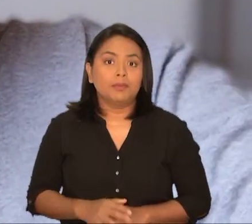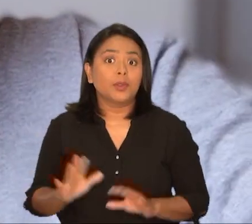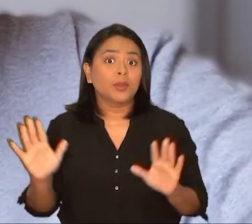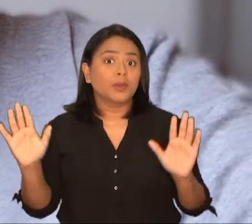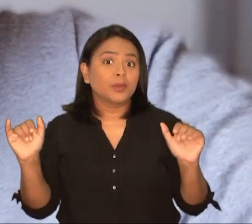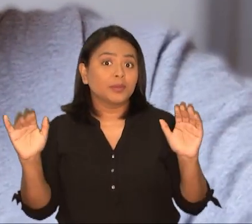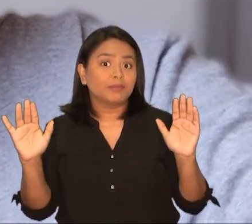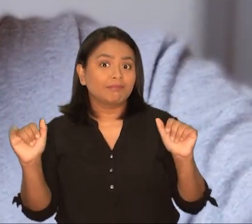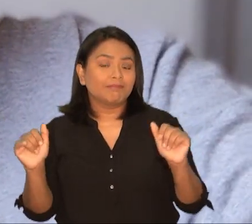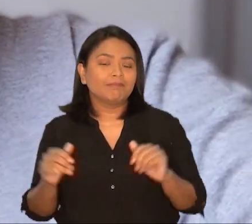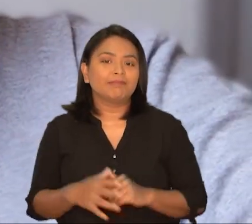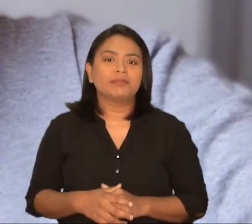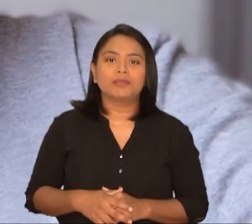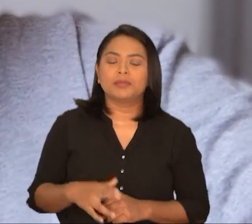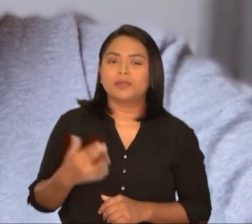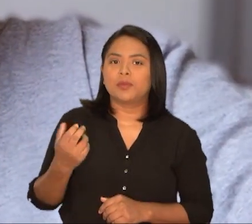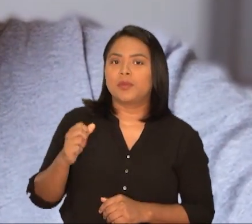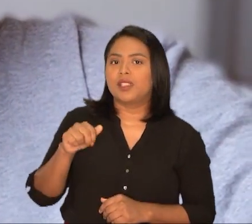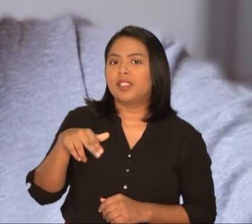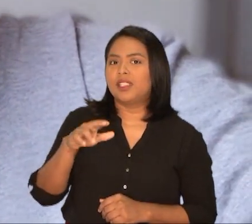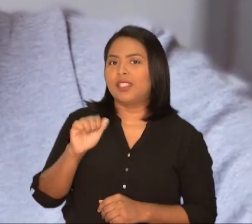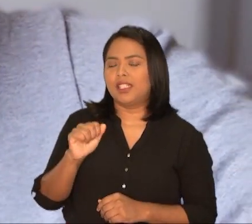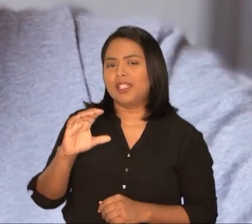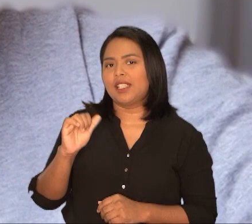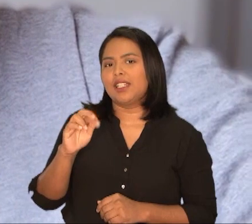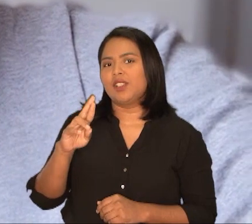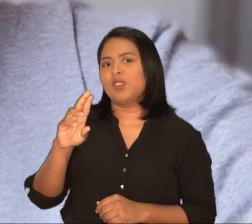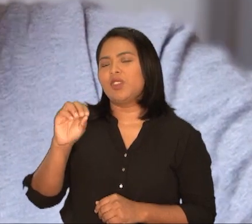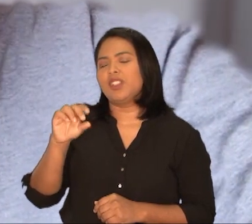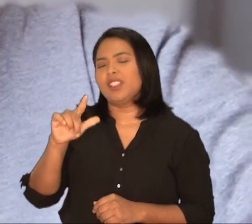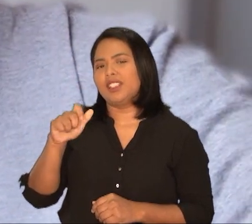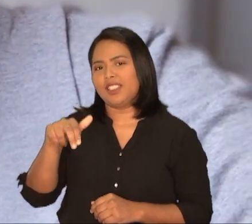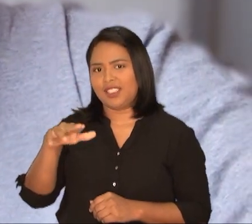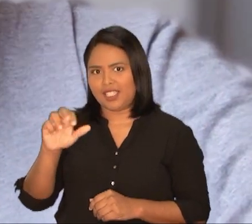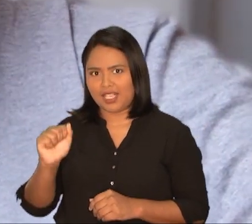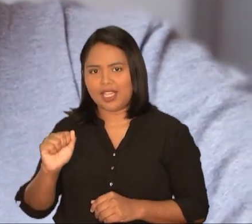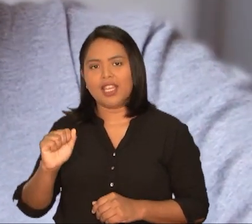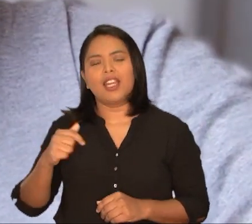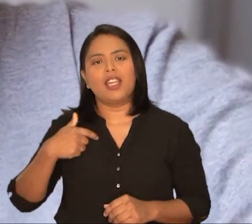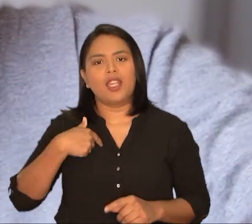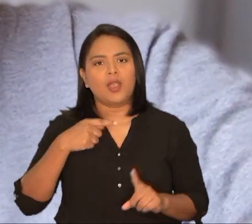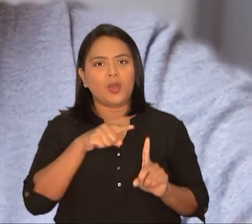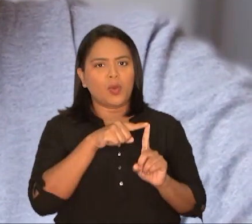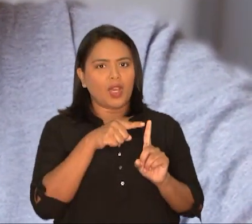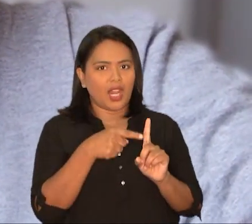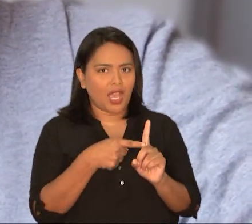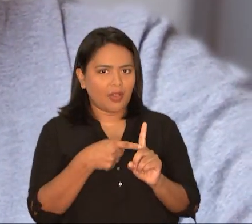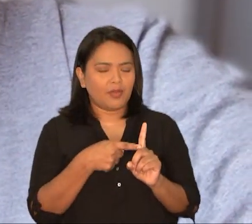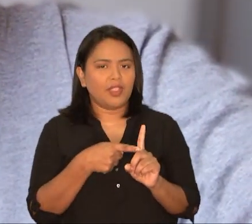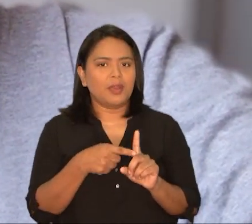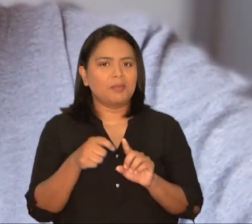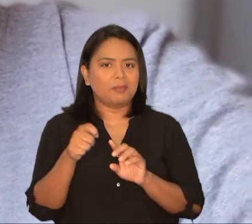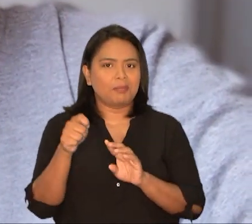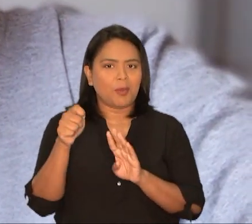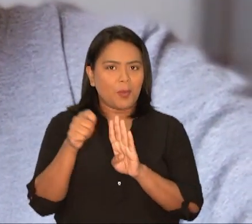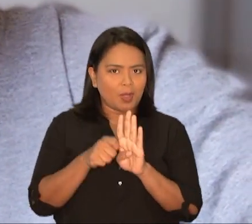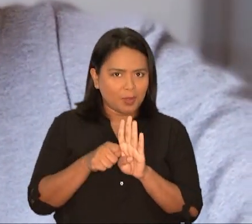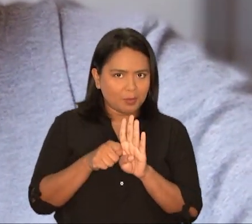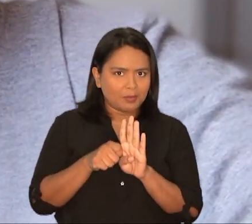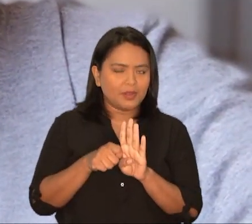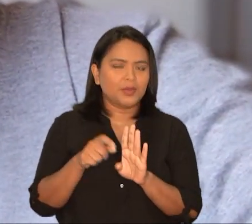Oi, oi. Meu nome é Ana Carolina. Estou grávida de 15 semanas, equivale a 4 meses, né? E eu tenho uma dúvida